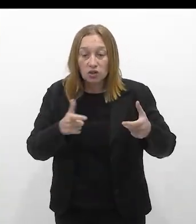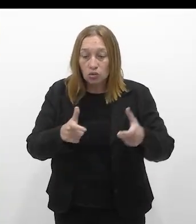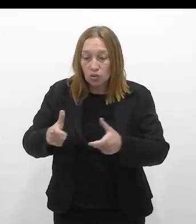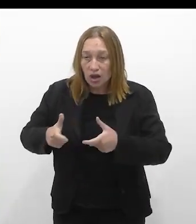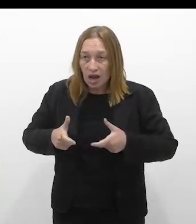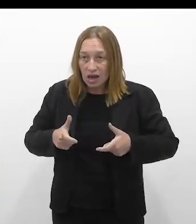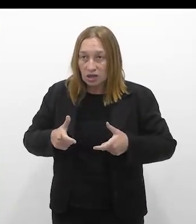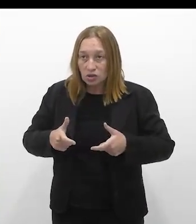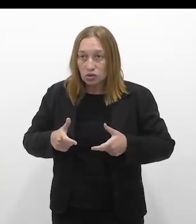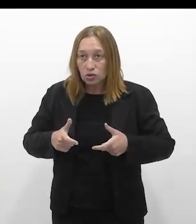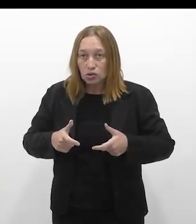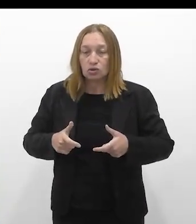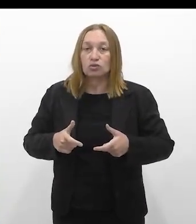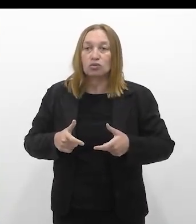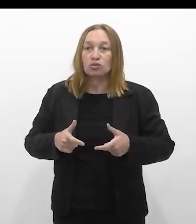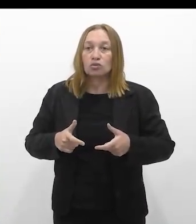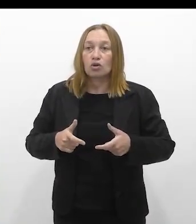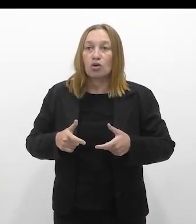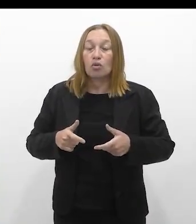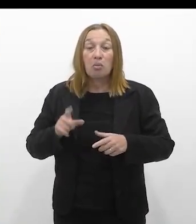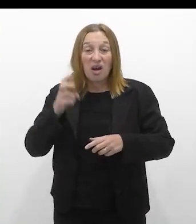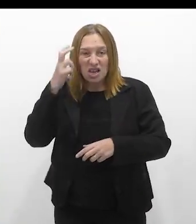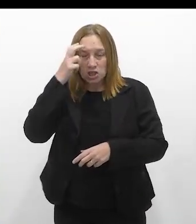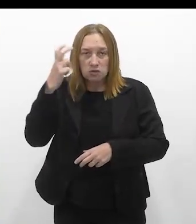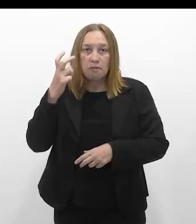Ele é muito esperto.